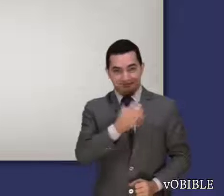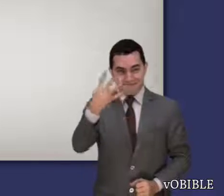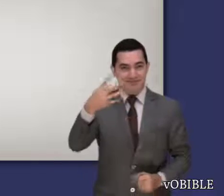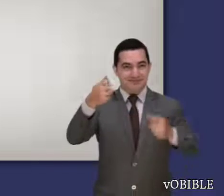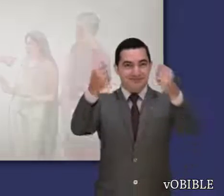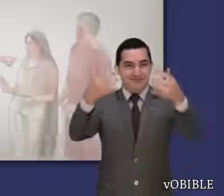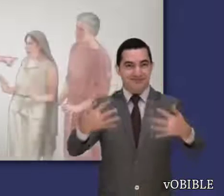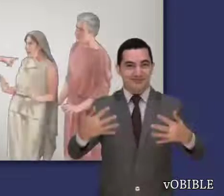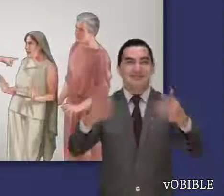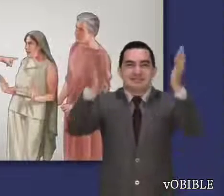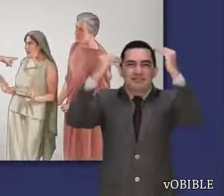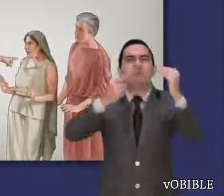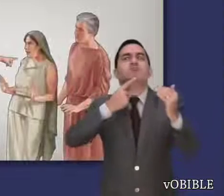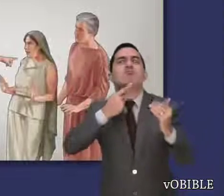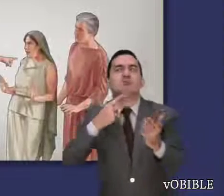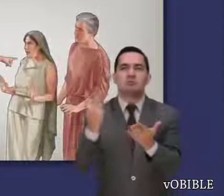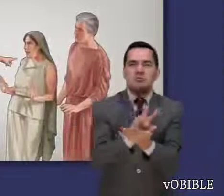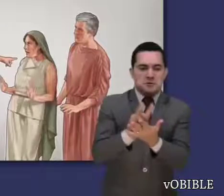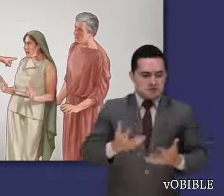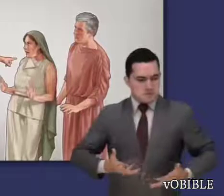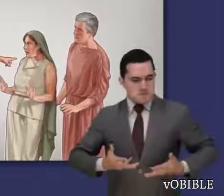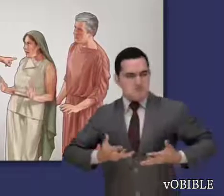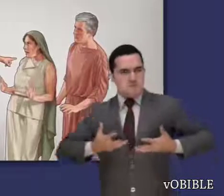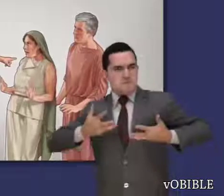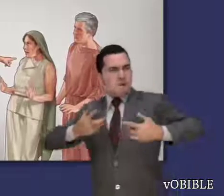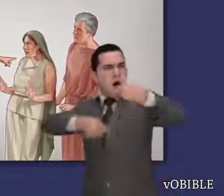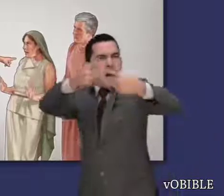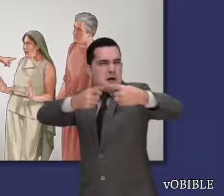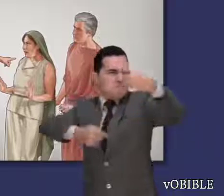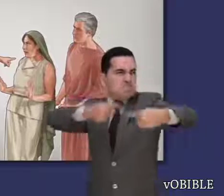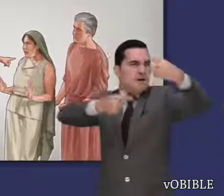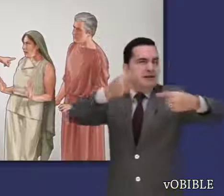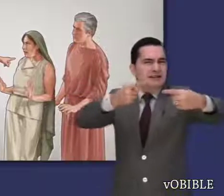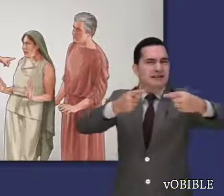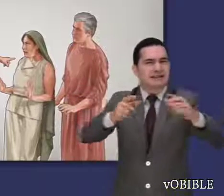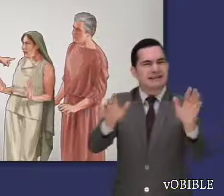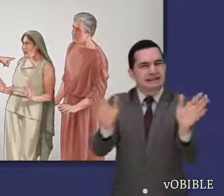O capítulo 4 explica que desejos errados levam à conduta errada.